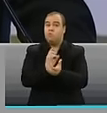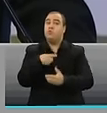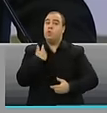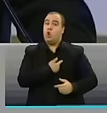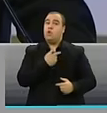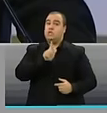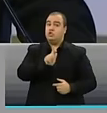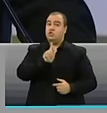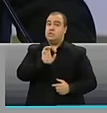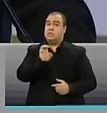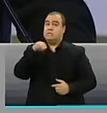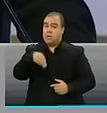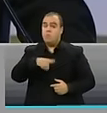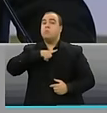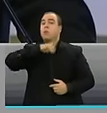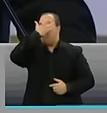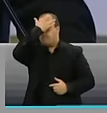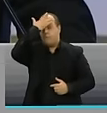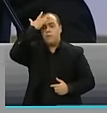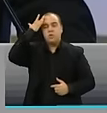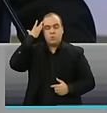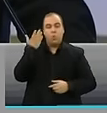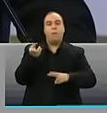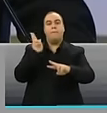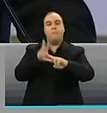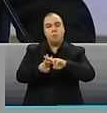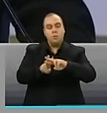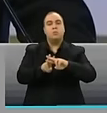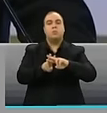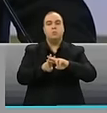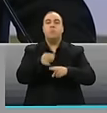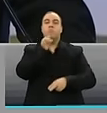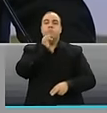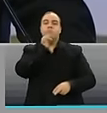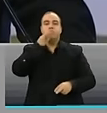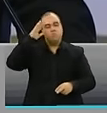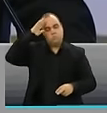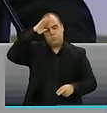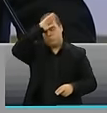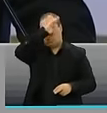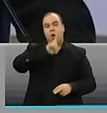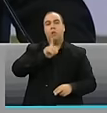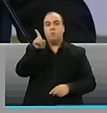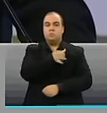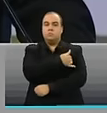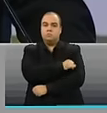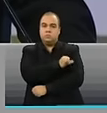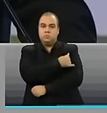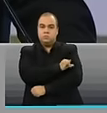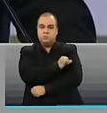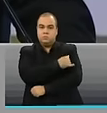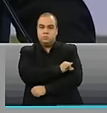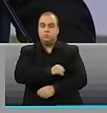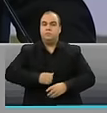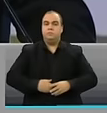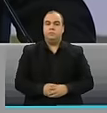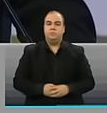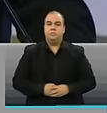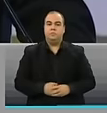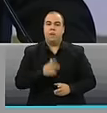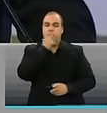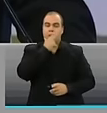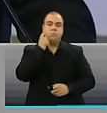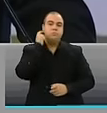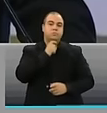GCM, com gente presa. É, exemplo que vem do Bolsonaro lá do Rio de Janeiro, e parece que o Ricardo